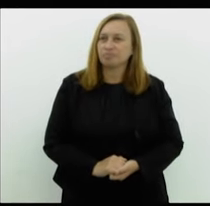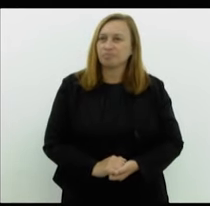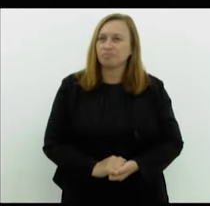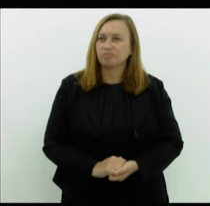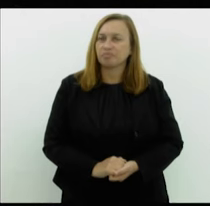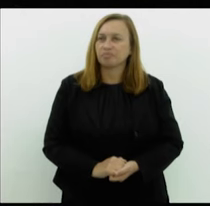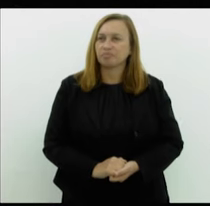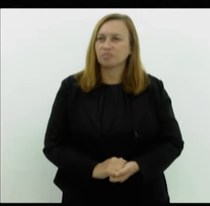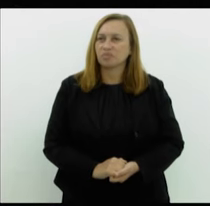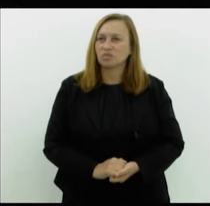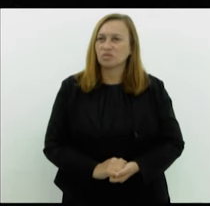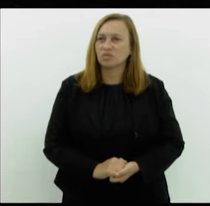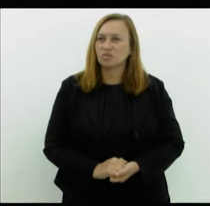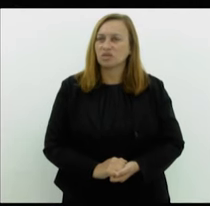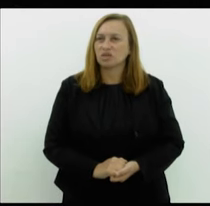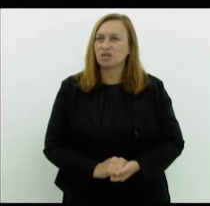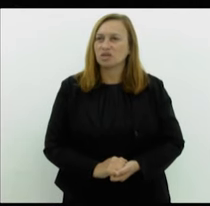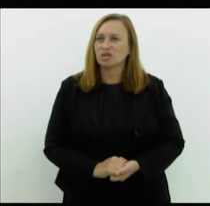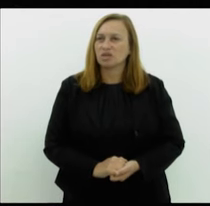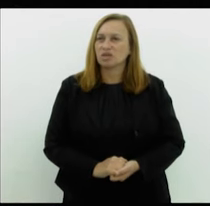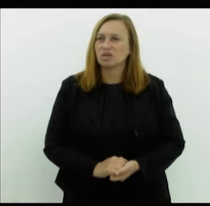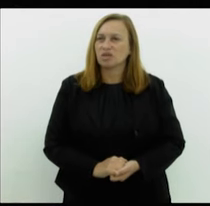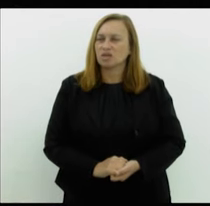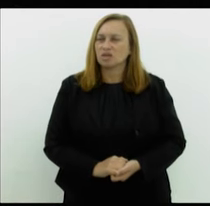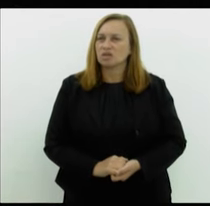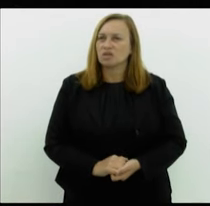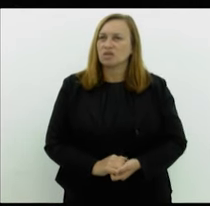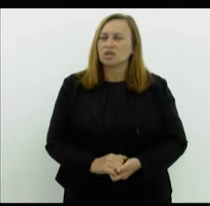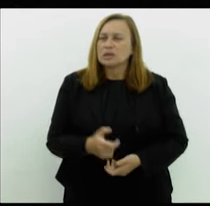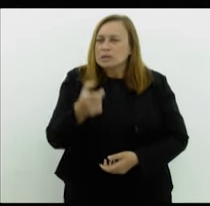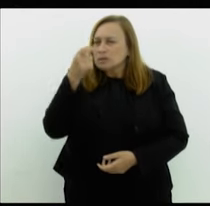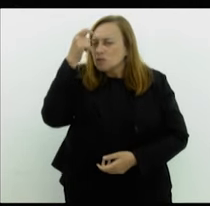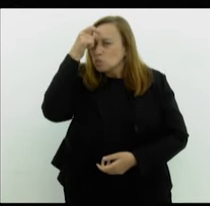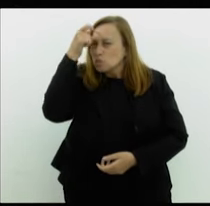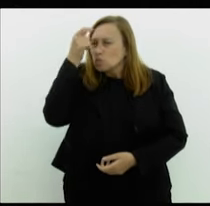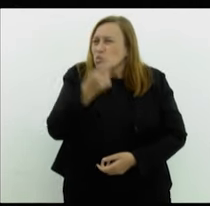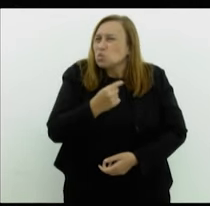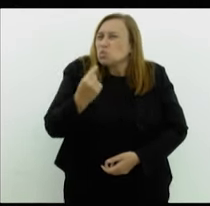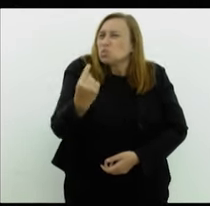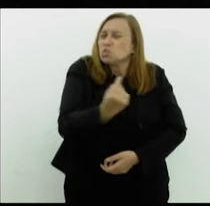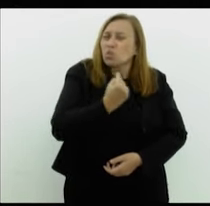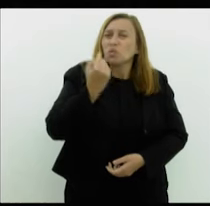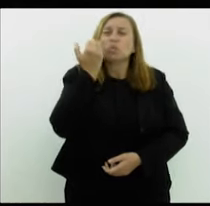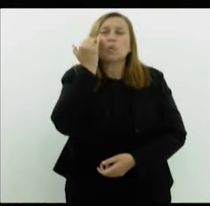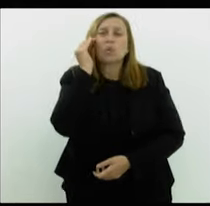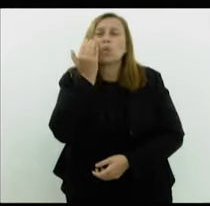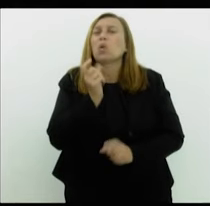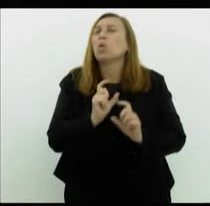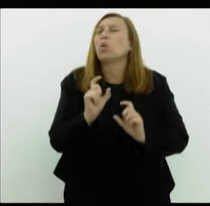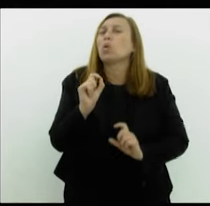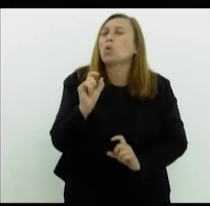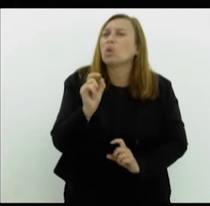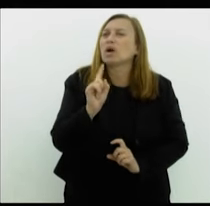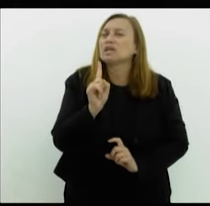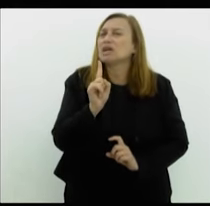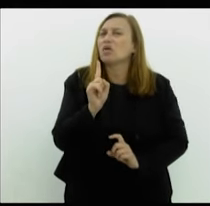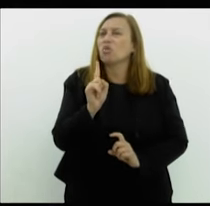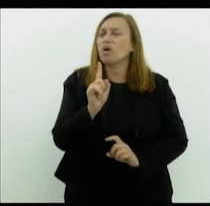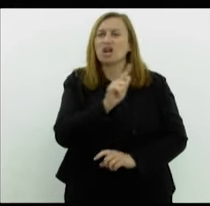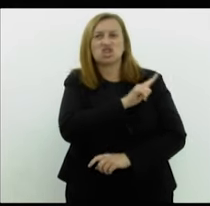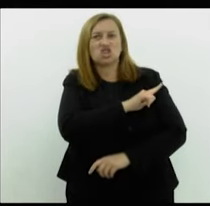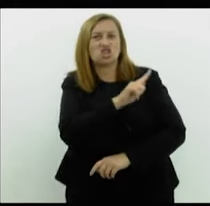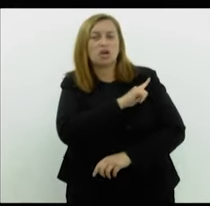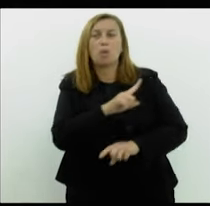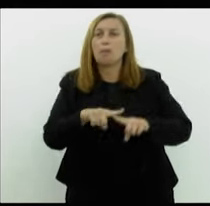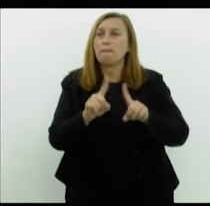É através da manifestação deste raciocínio que nós entendemos não a sua gestão,